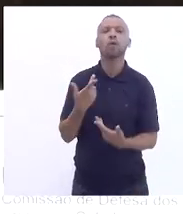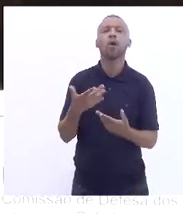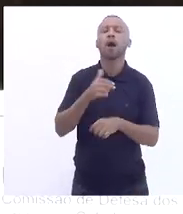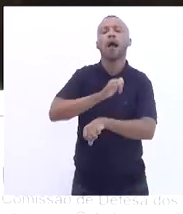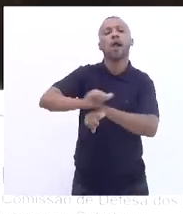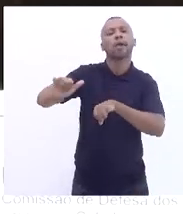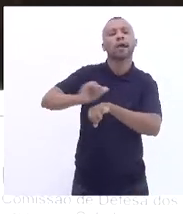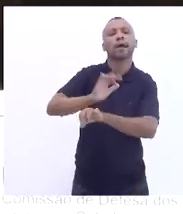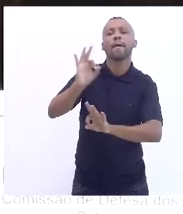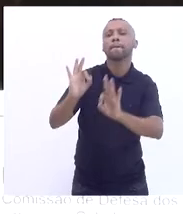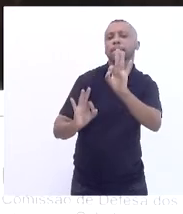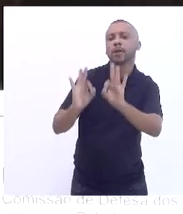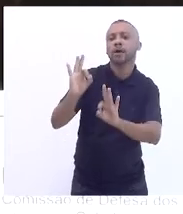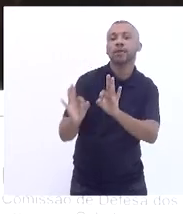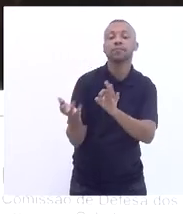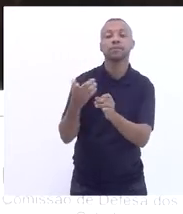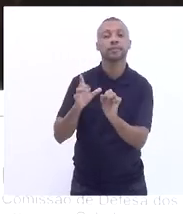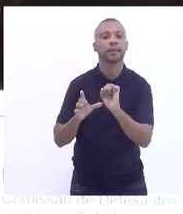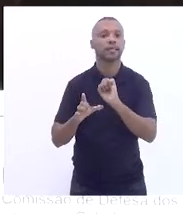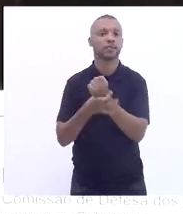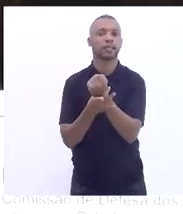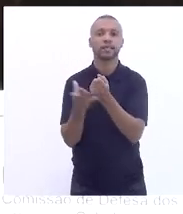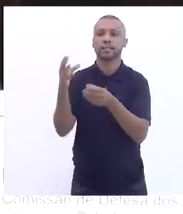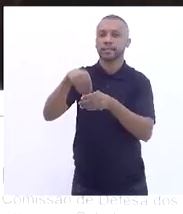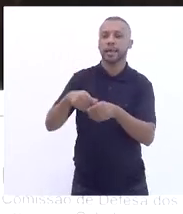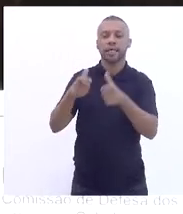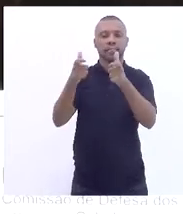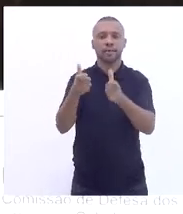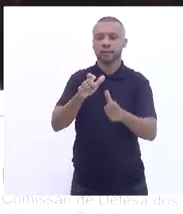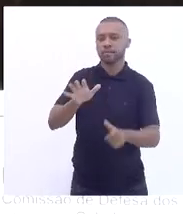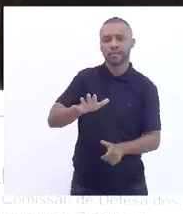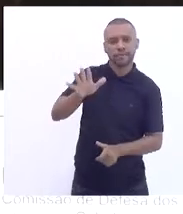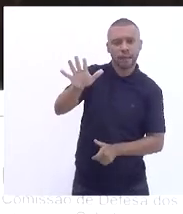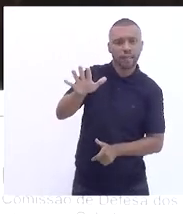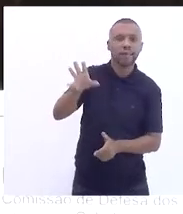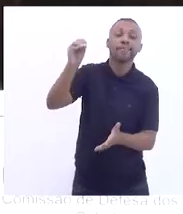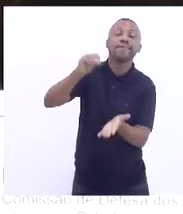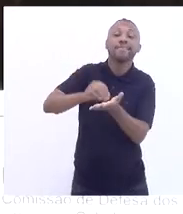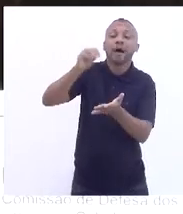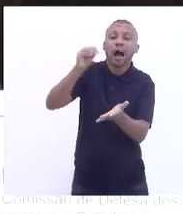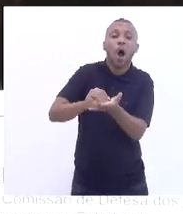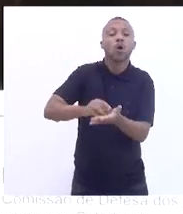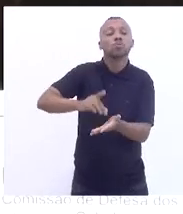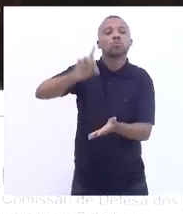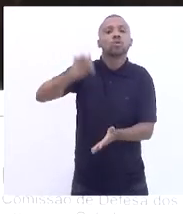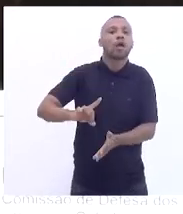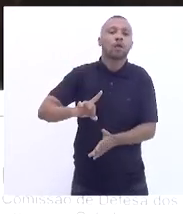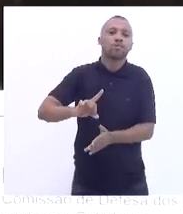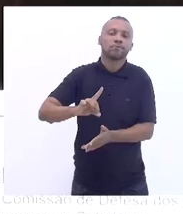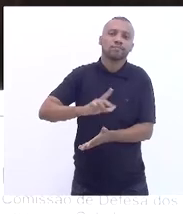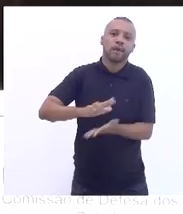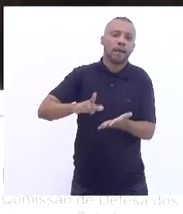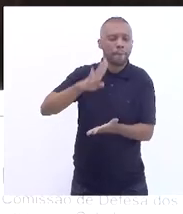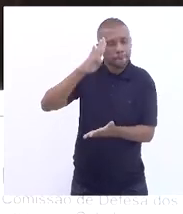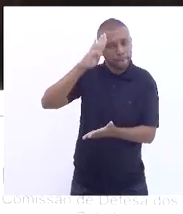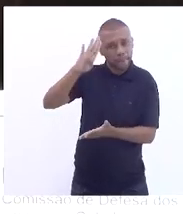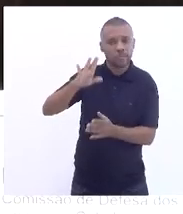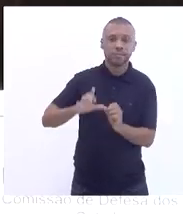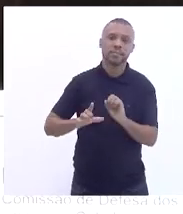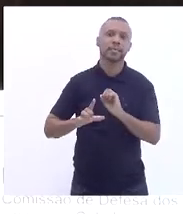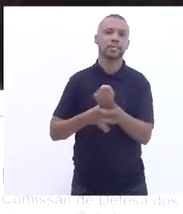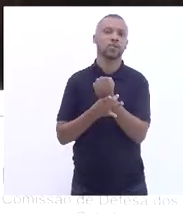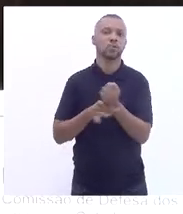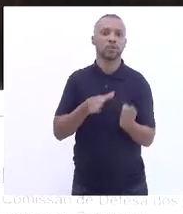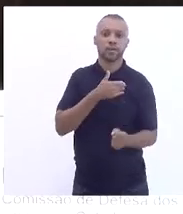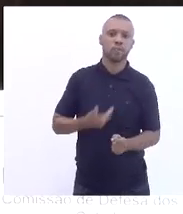tático da segurança dentro desses territórios que carecem de vários outros direitos inclusive o da segurança mais